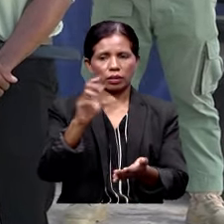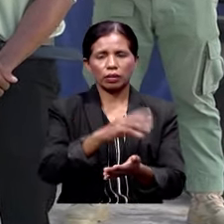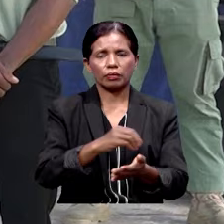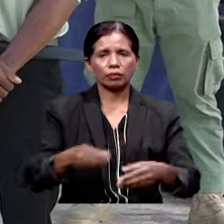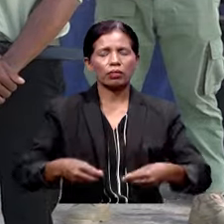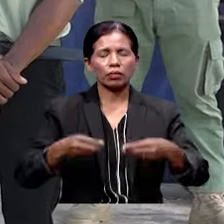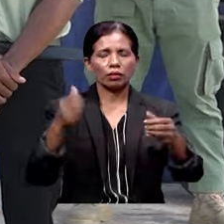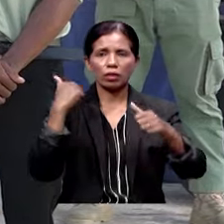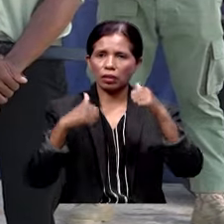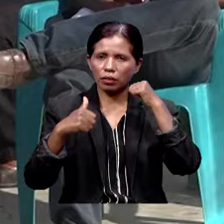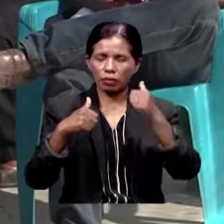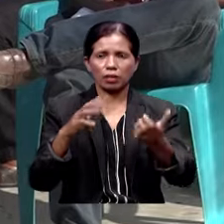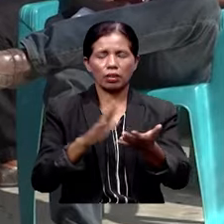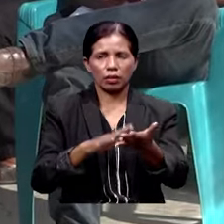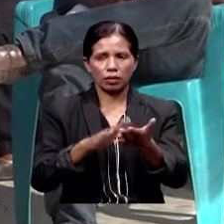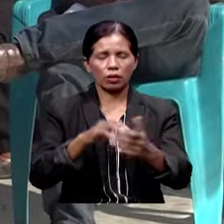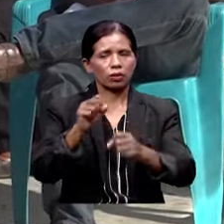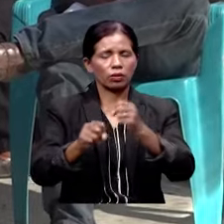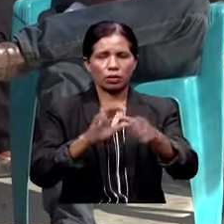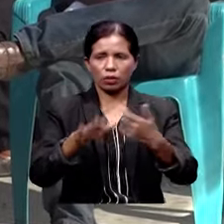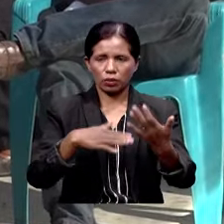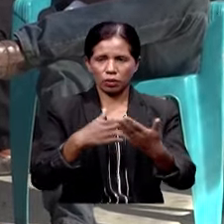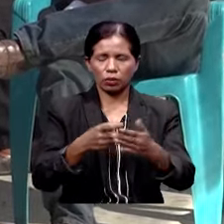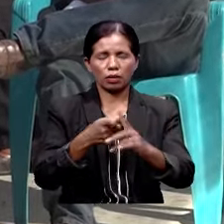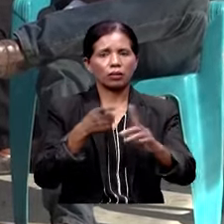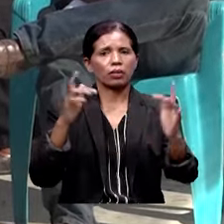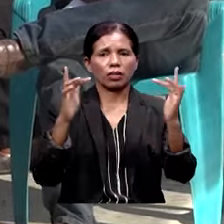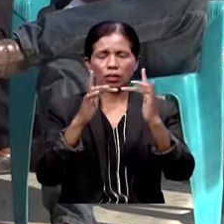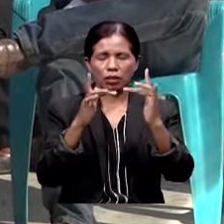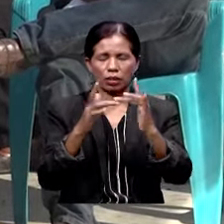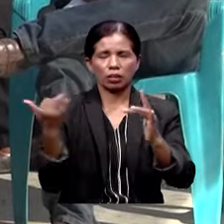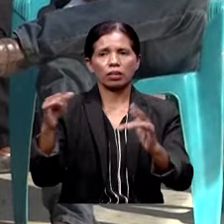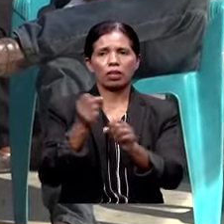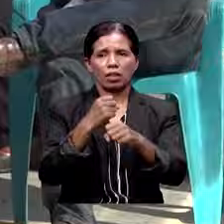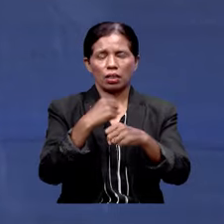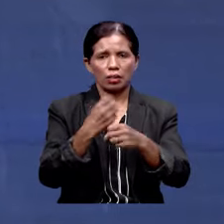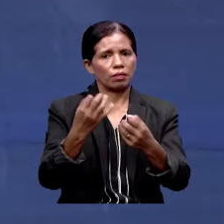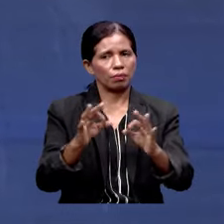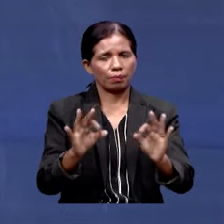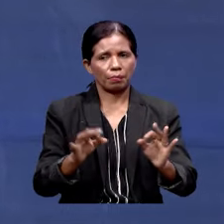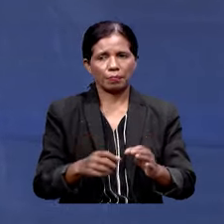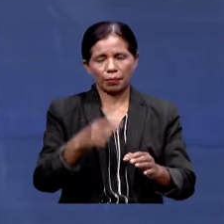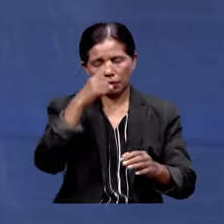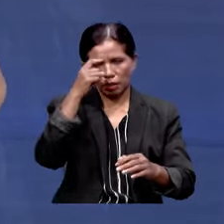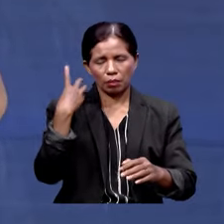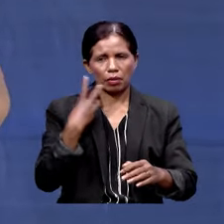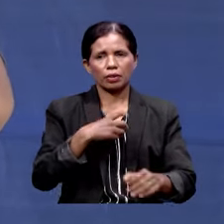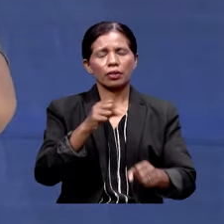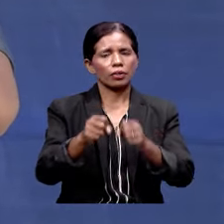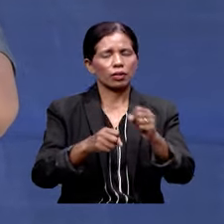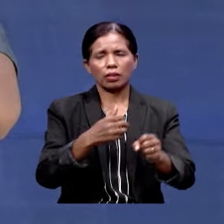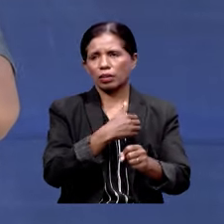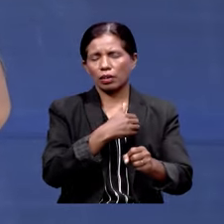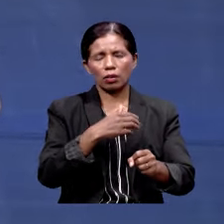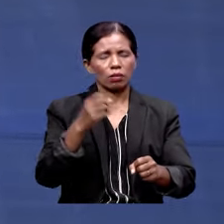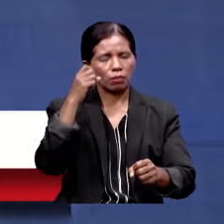com a atividade da escola para a sociedade Rotu e o russo website Nebesira Criona. Também tem a sociedade inicia a compreender que a Escola